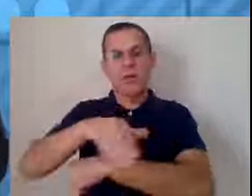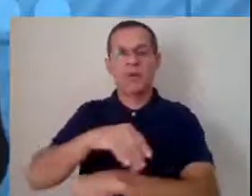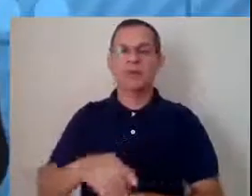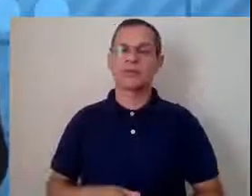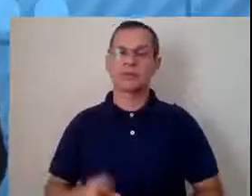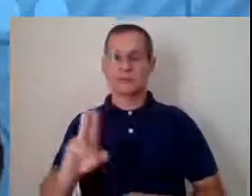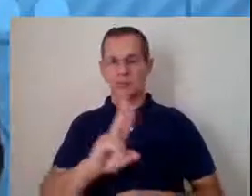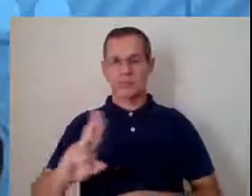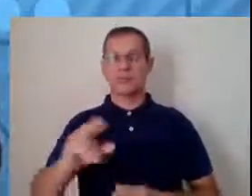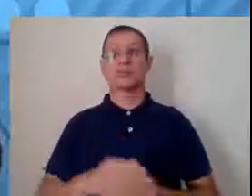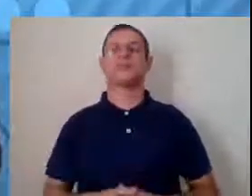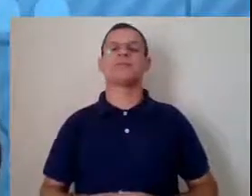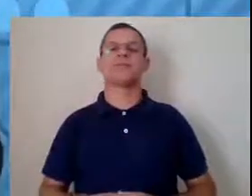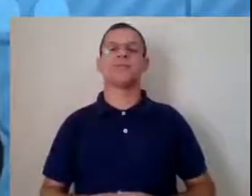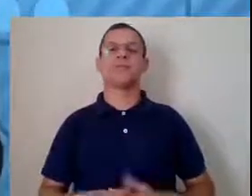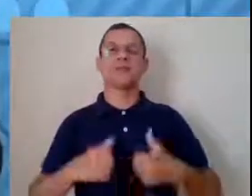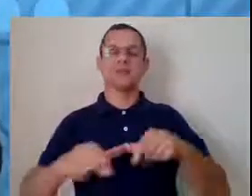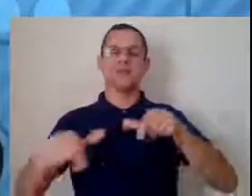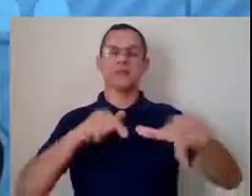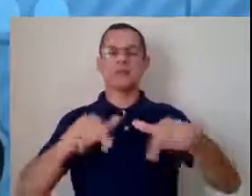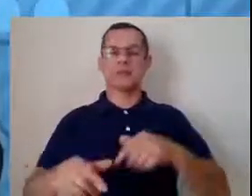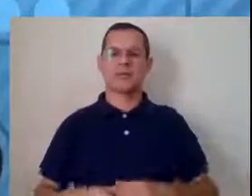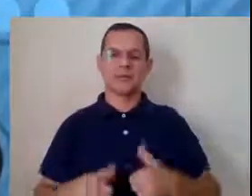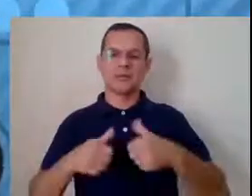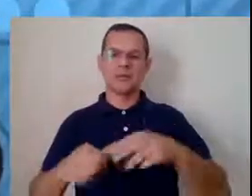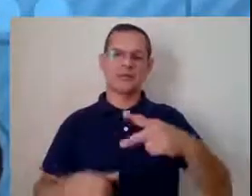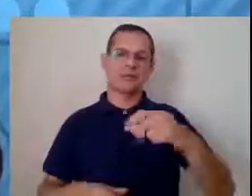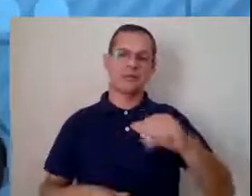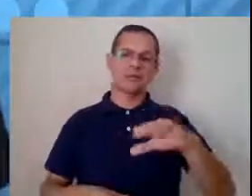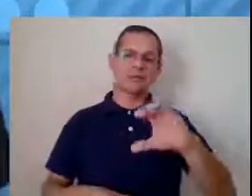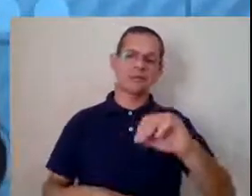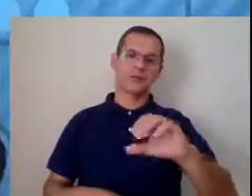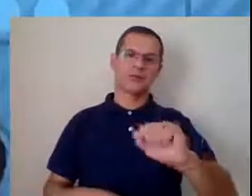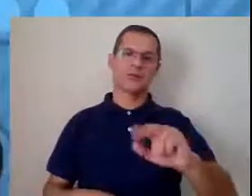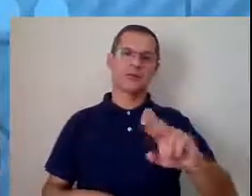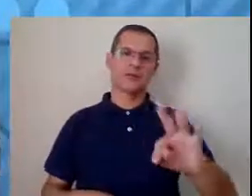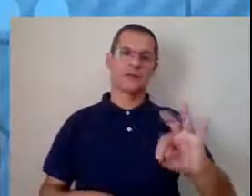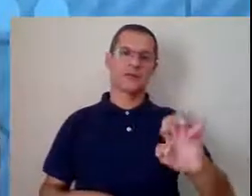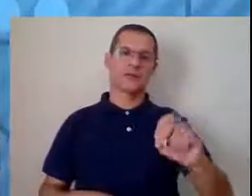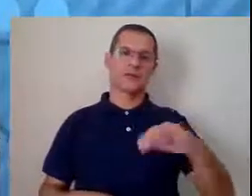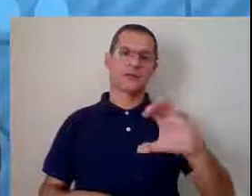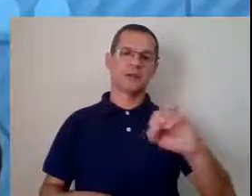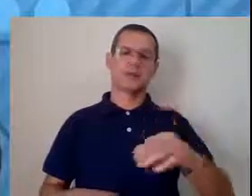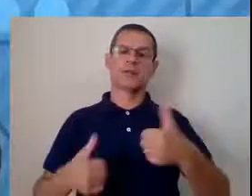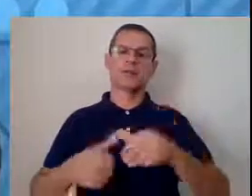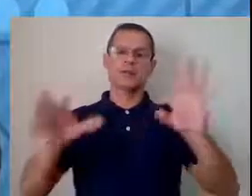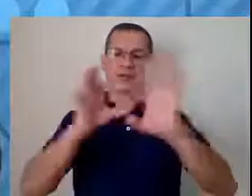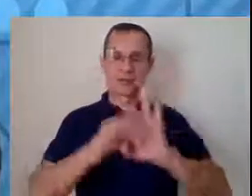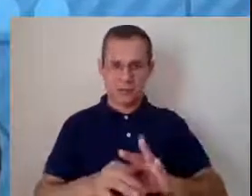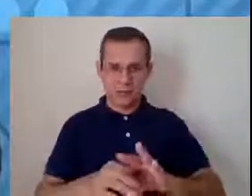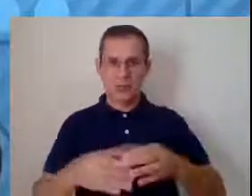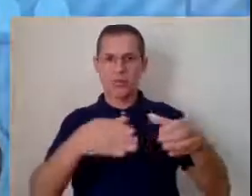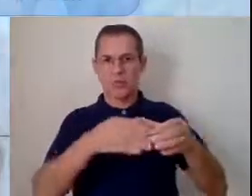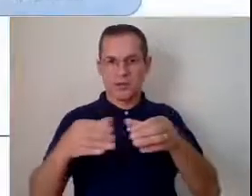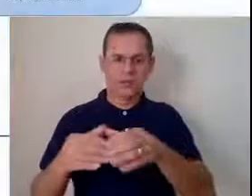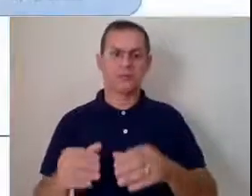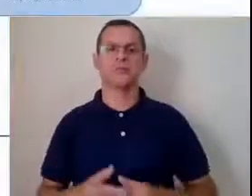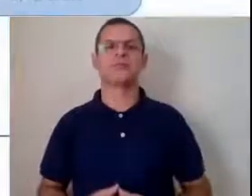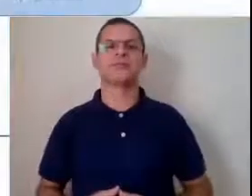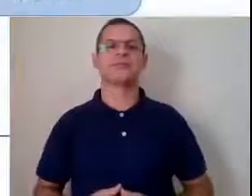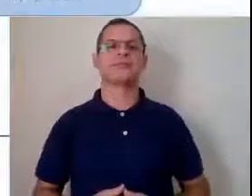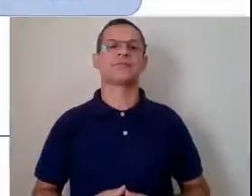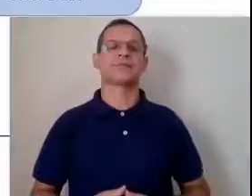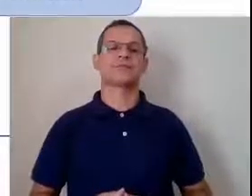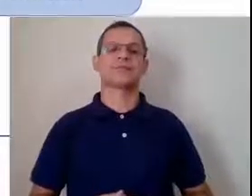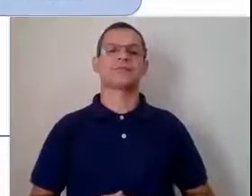você utiliza, você está trabalhando com esse plano cartesiano, com essas relações entre conjuntos.